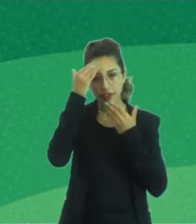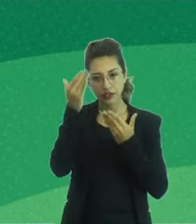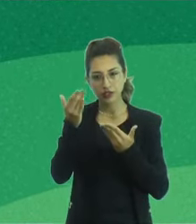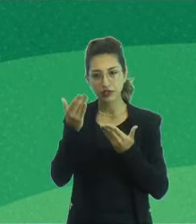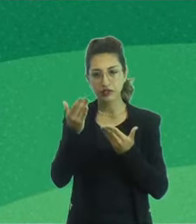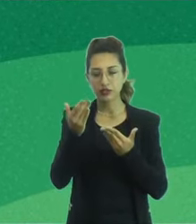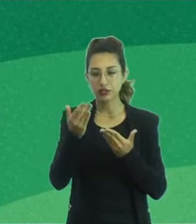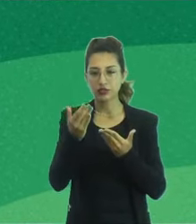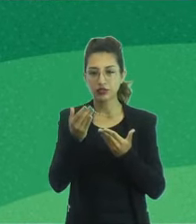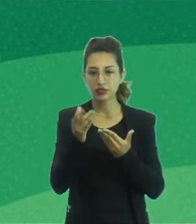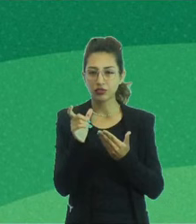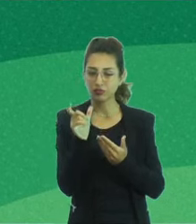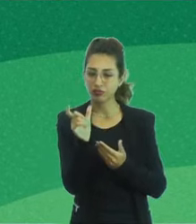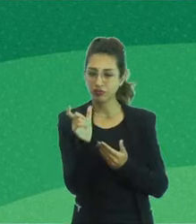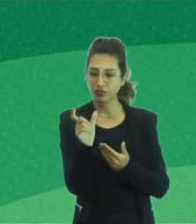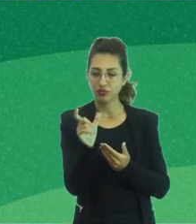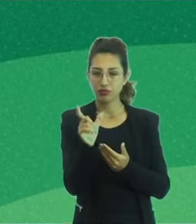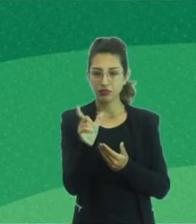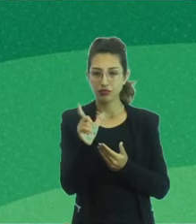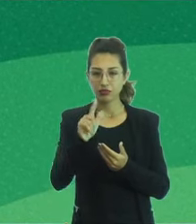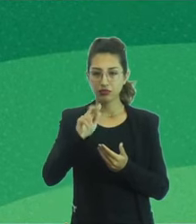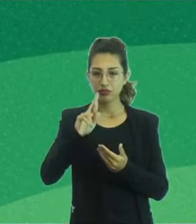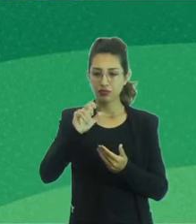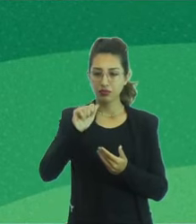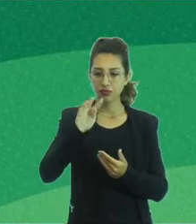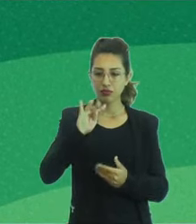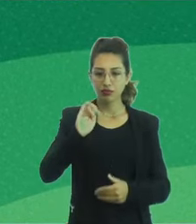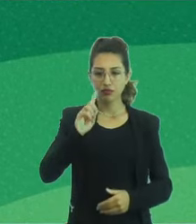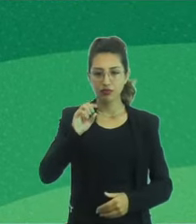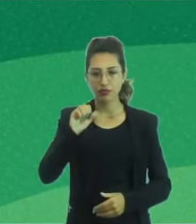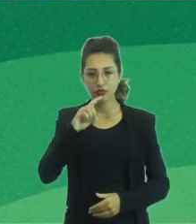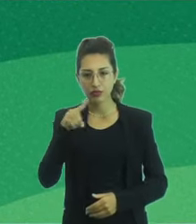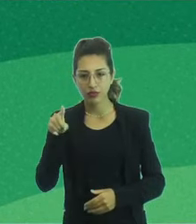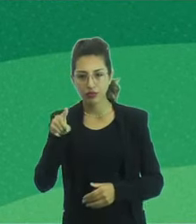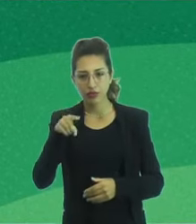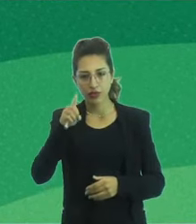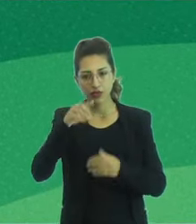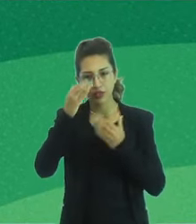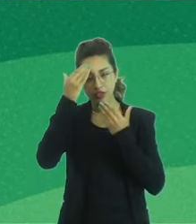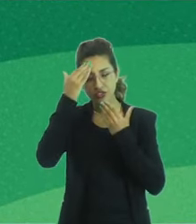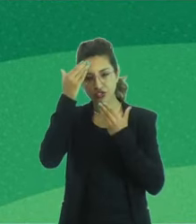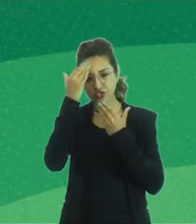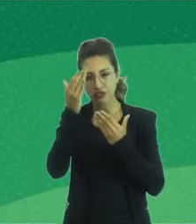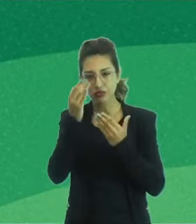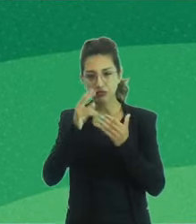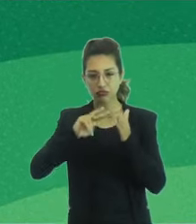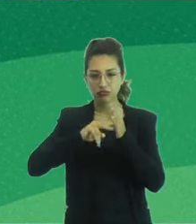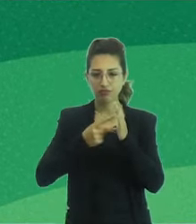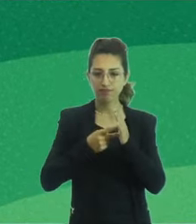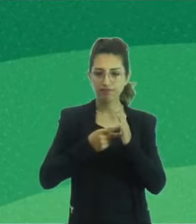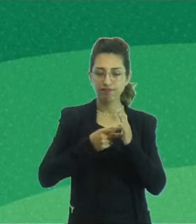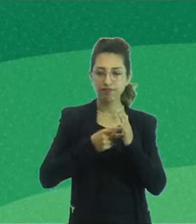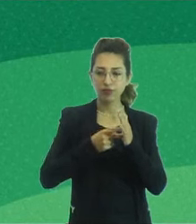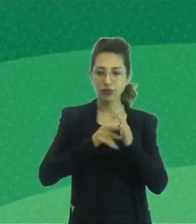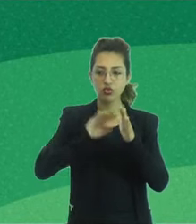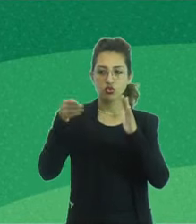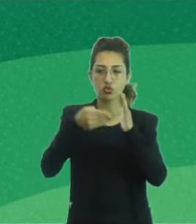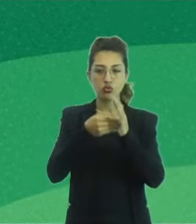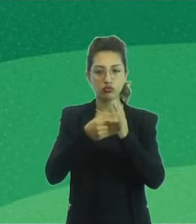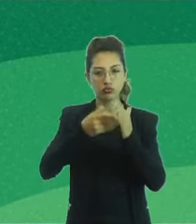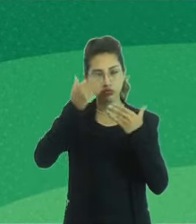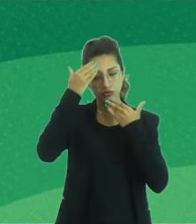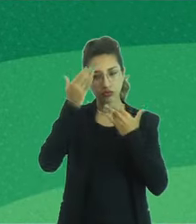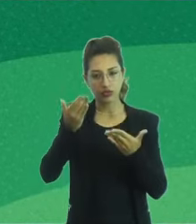bem ou tipo sei lá e gratyluz abraços tipo não é tipo realmente ser grato pelas coisas quando a gente